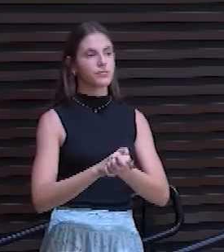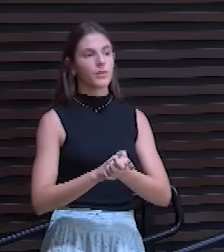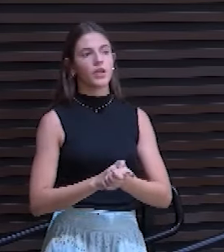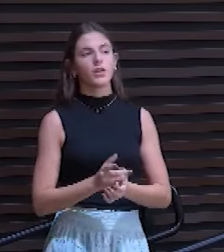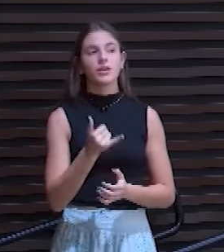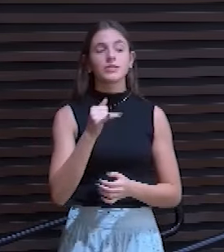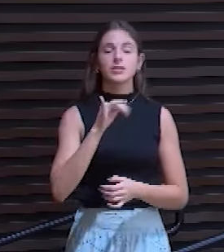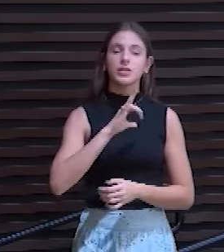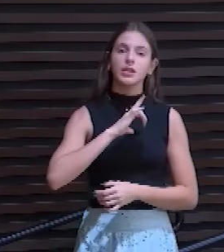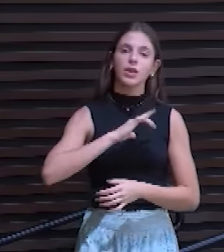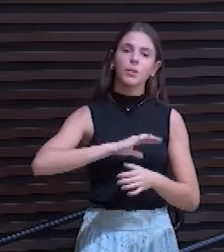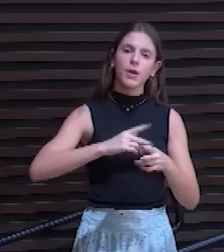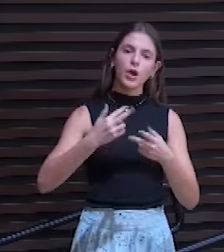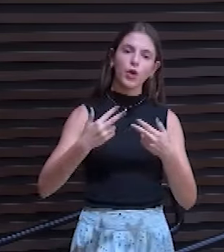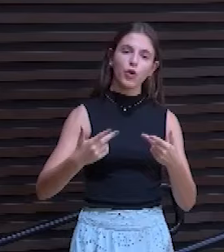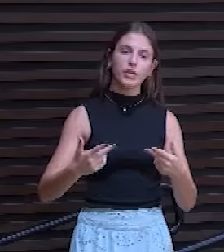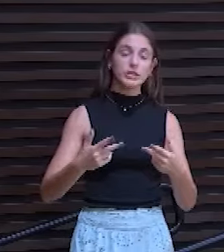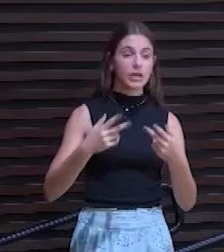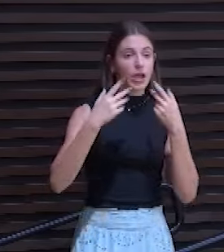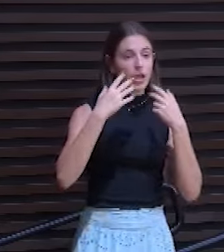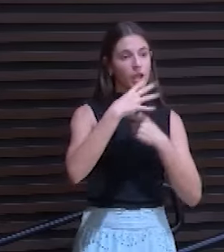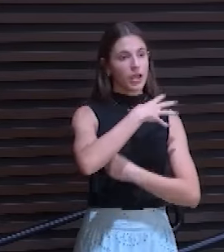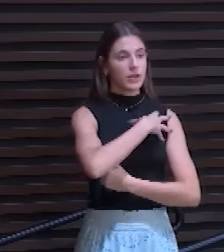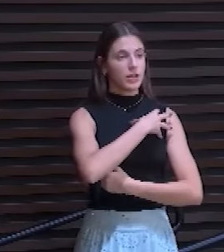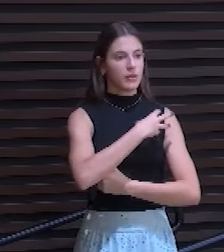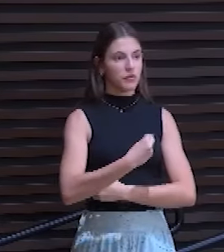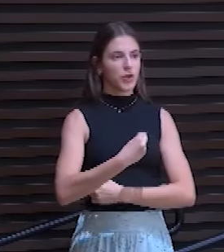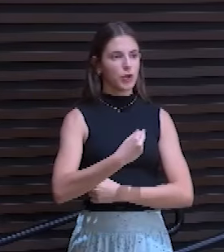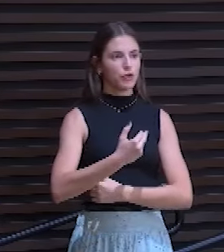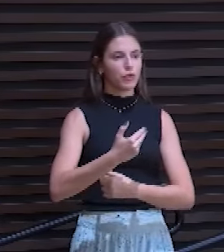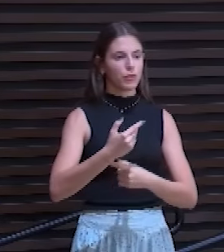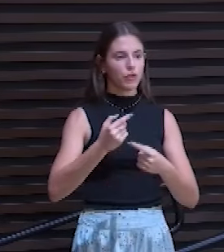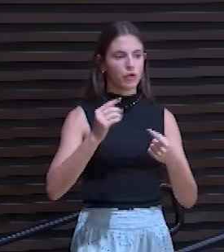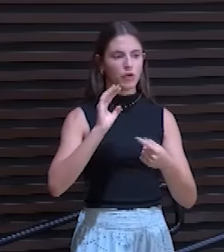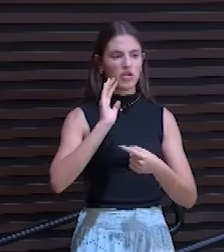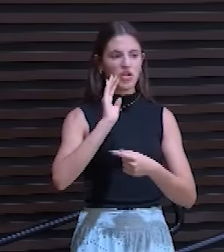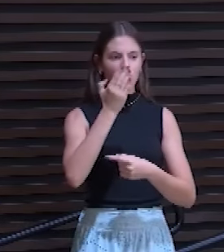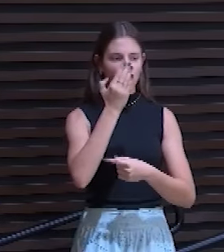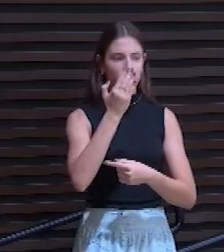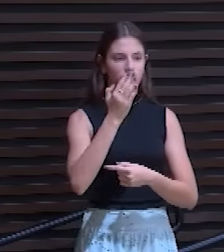filho abomina, é hipocrisia.